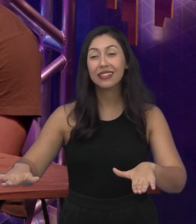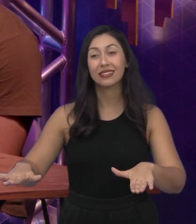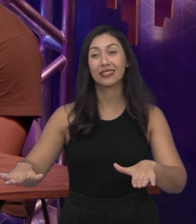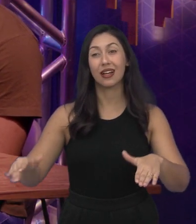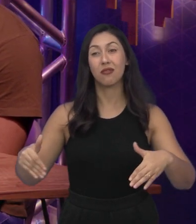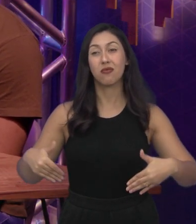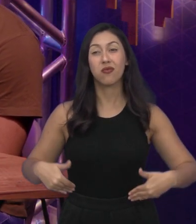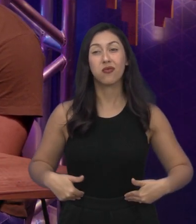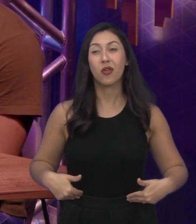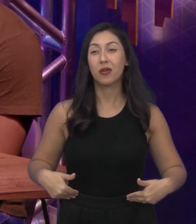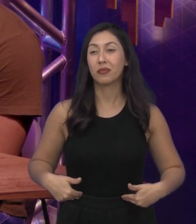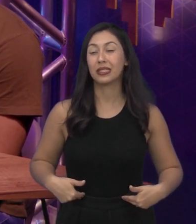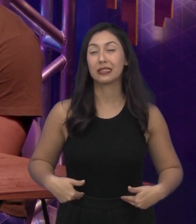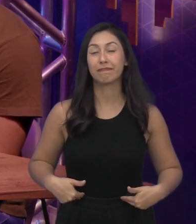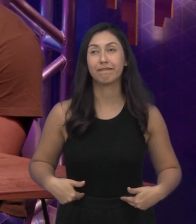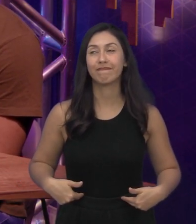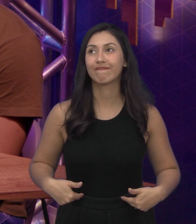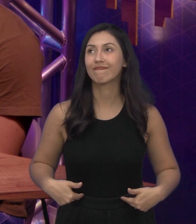fome é assim,